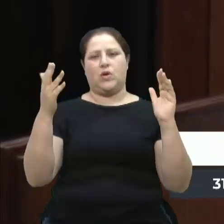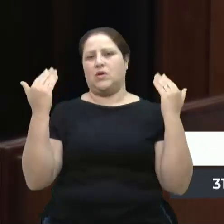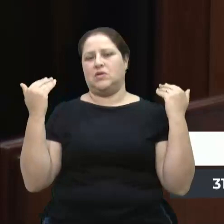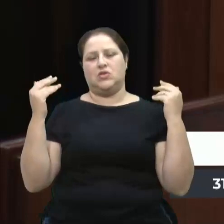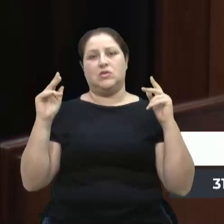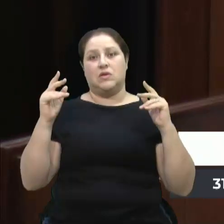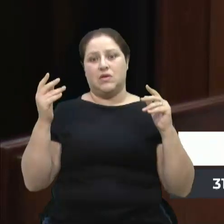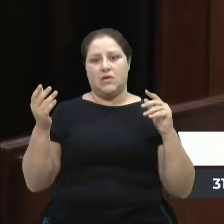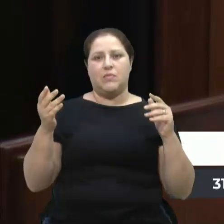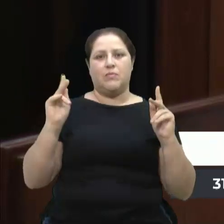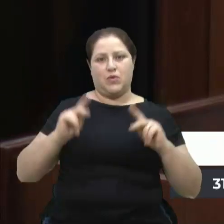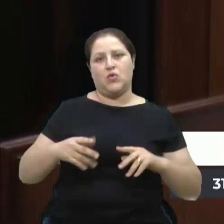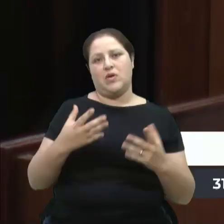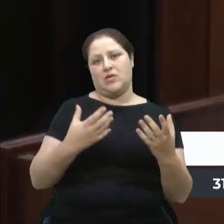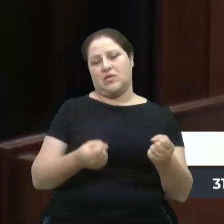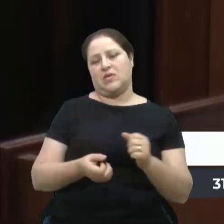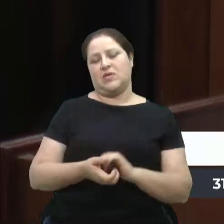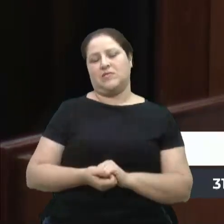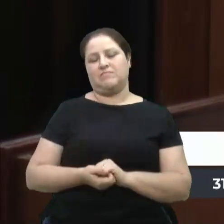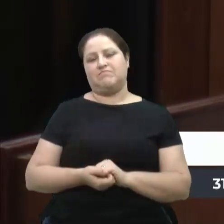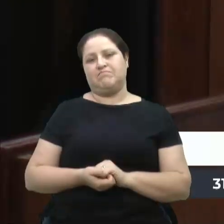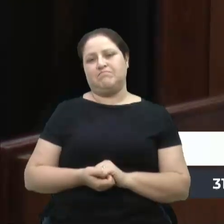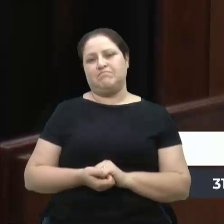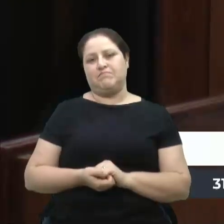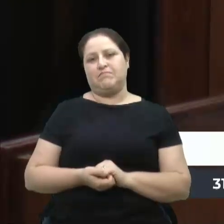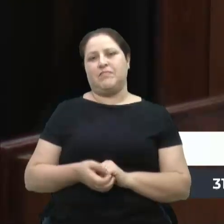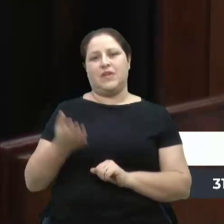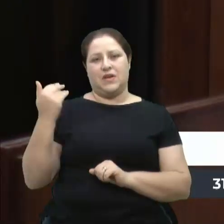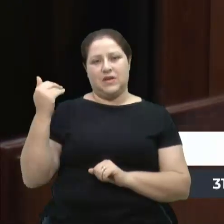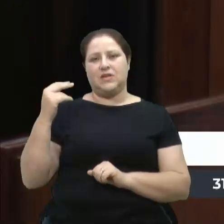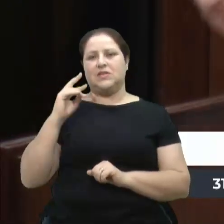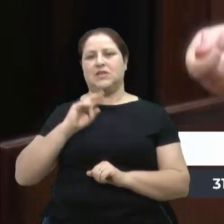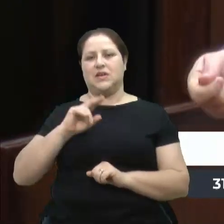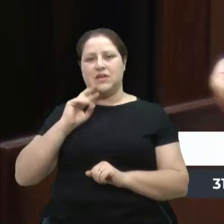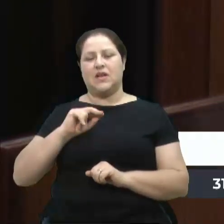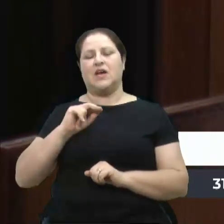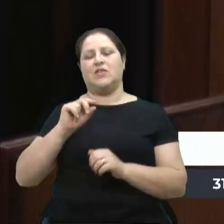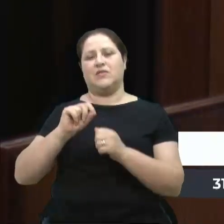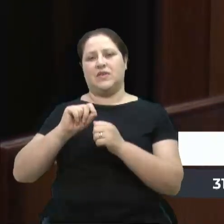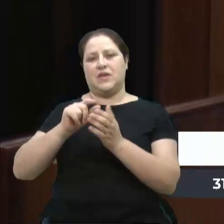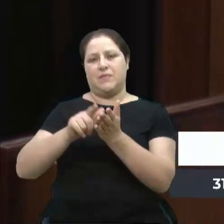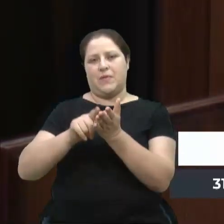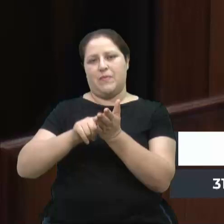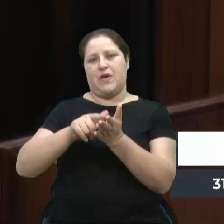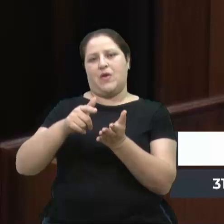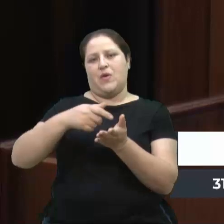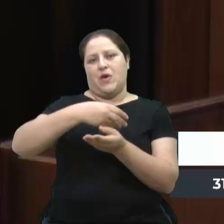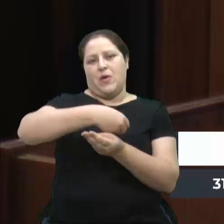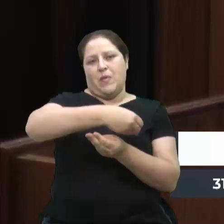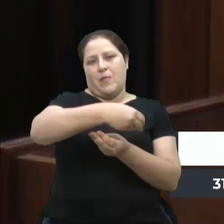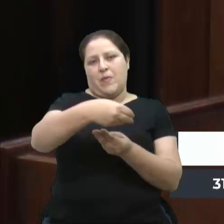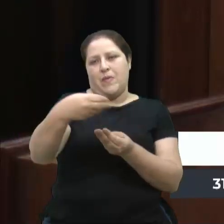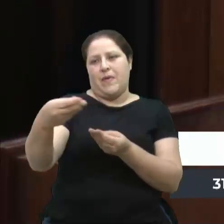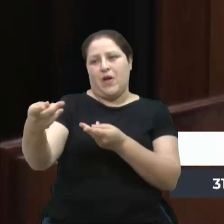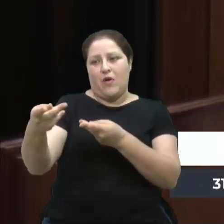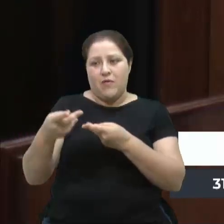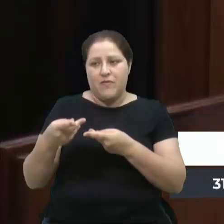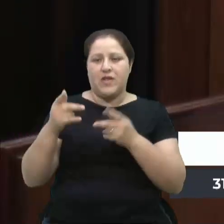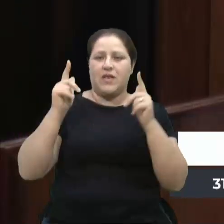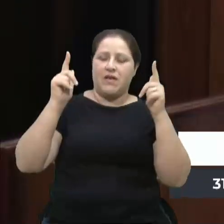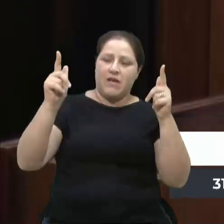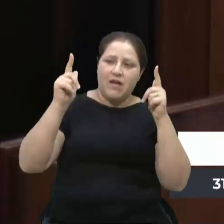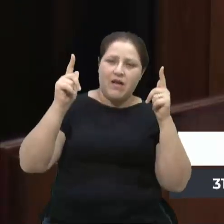Renato, que também é oriundo de movimentos sociais, o panfletinho, né, convidando para manifestação, para greve,